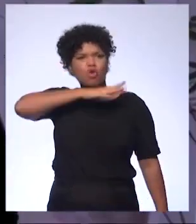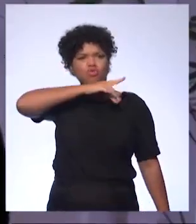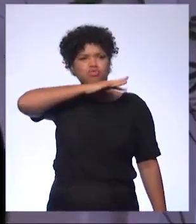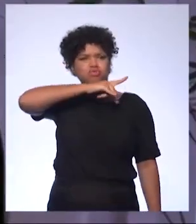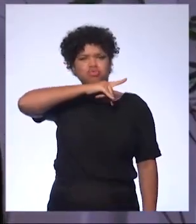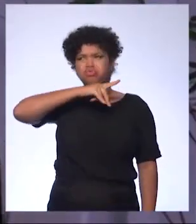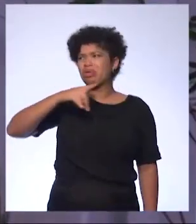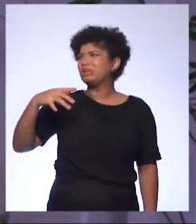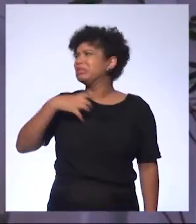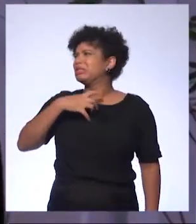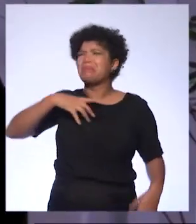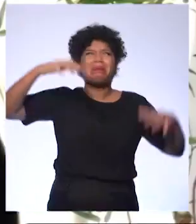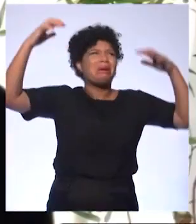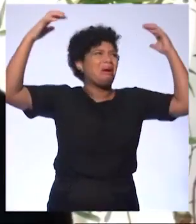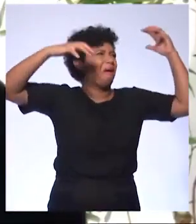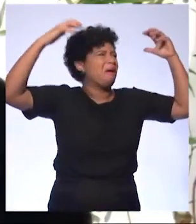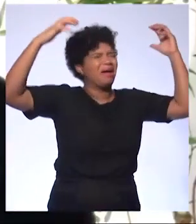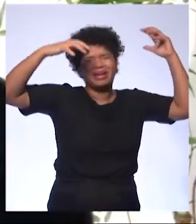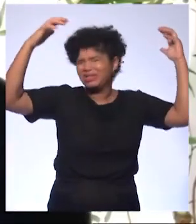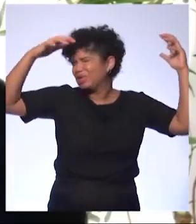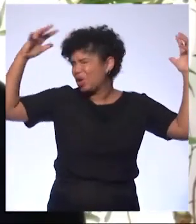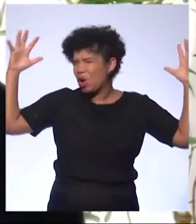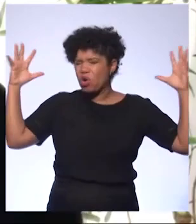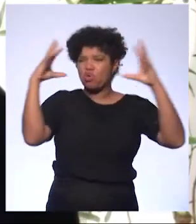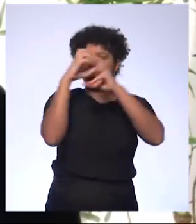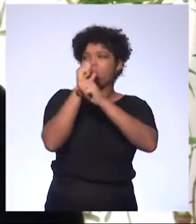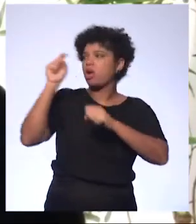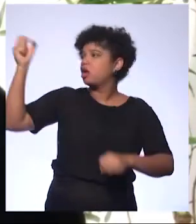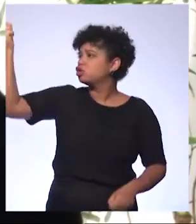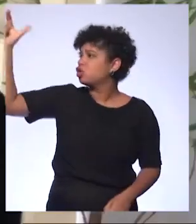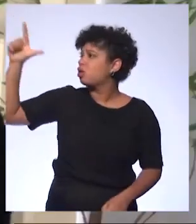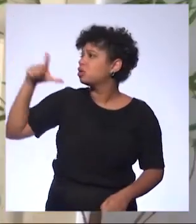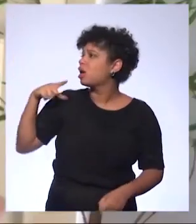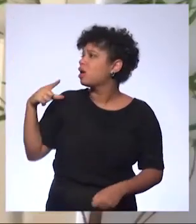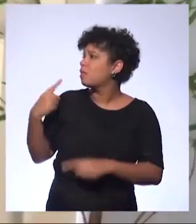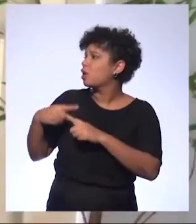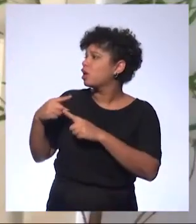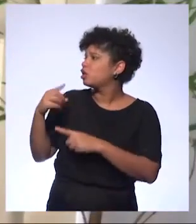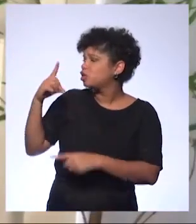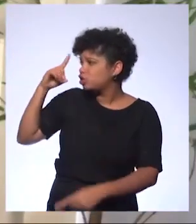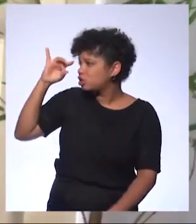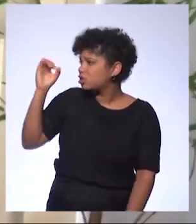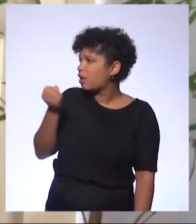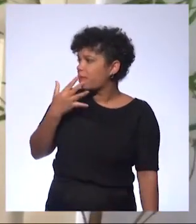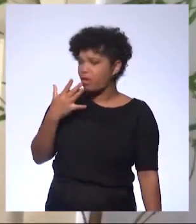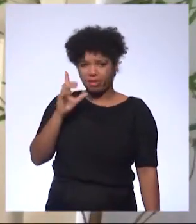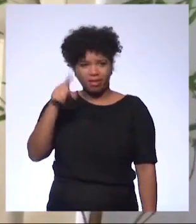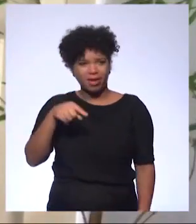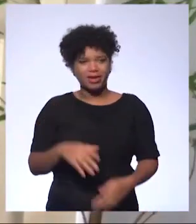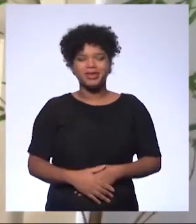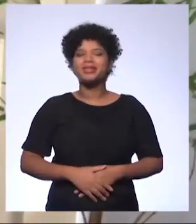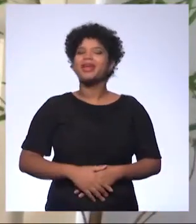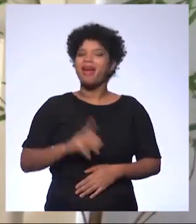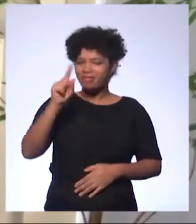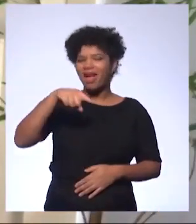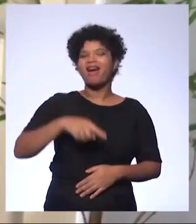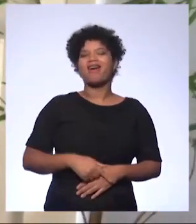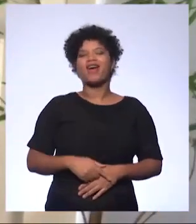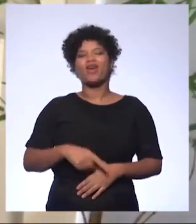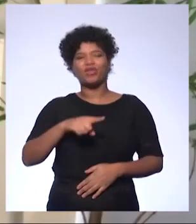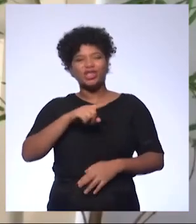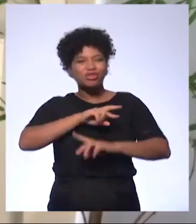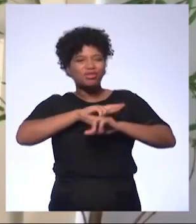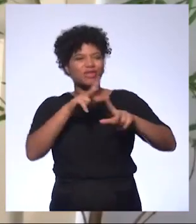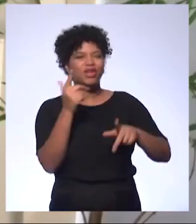que chove para você o dia inteiro e pro vizinho tá um sol maravilhoso. Você pode fazer a diferença mesmo nesses dias,